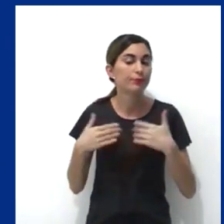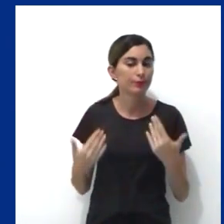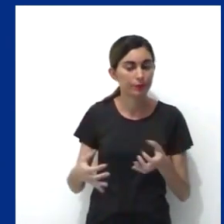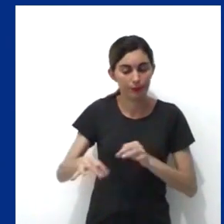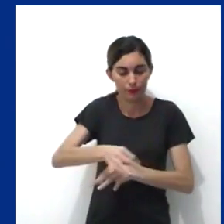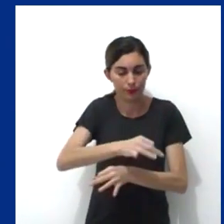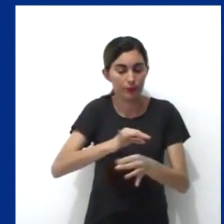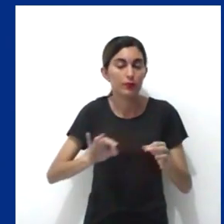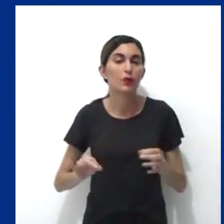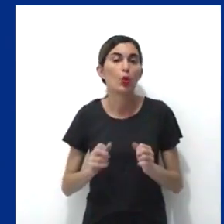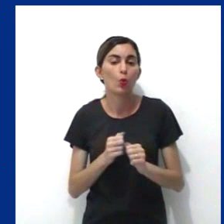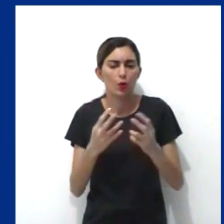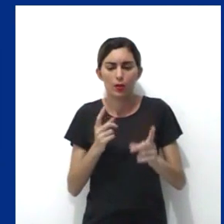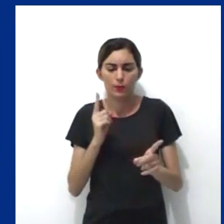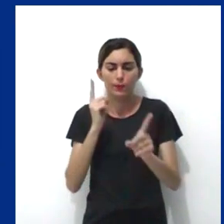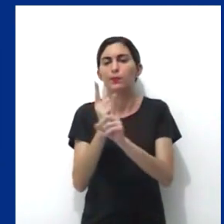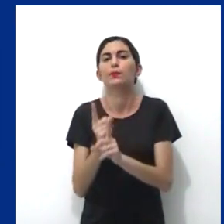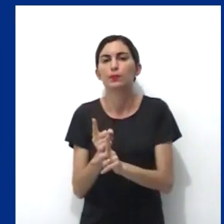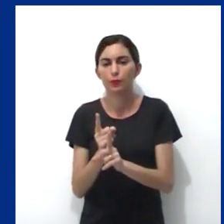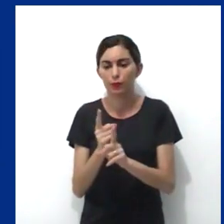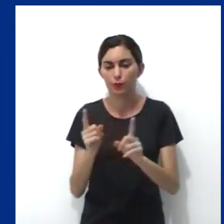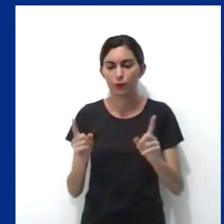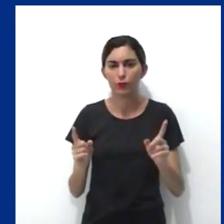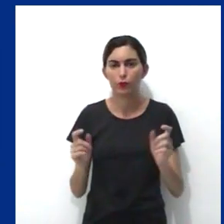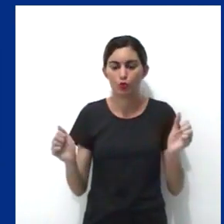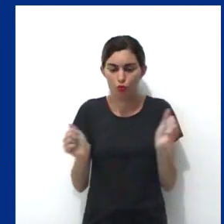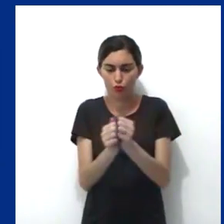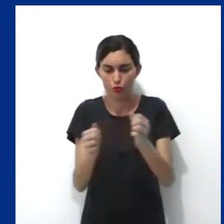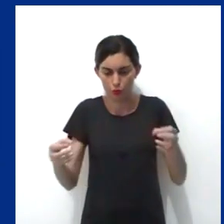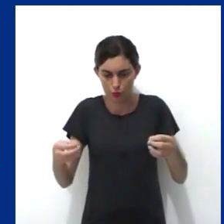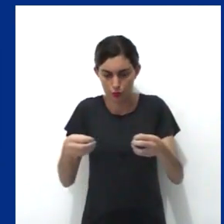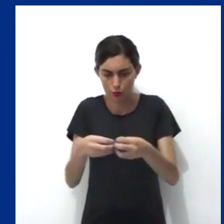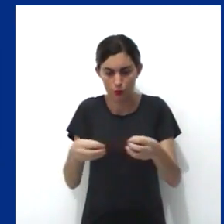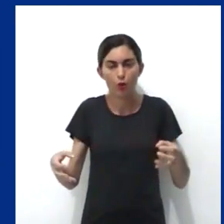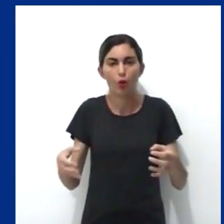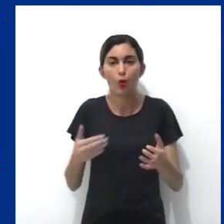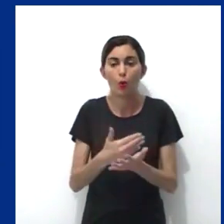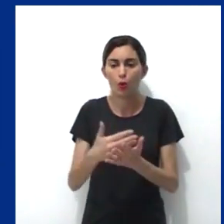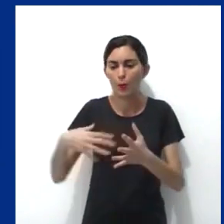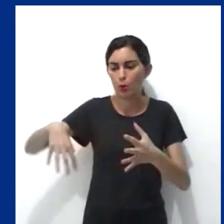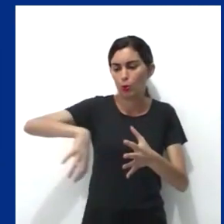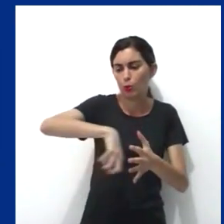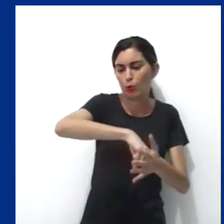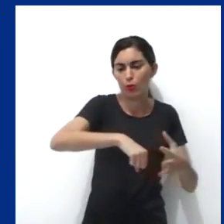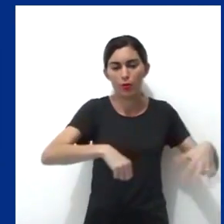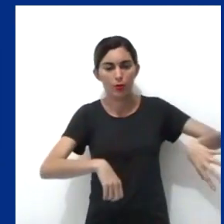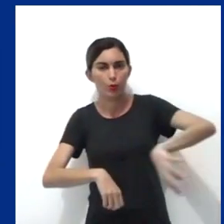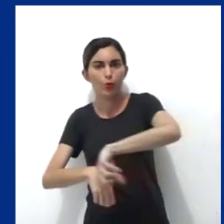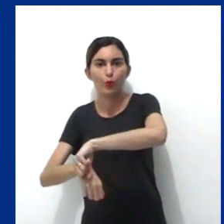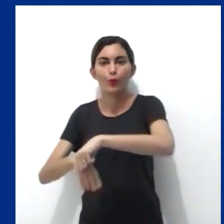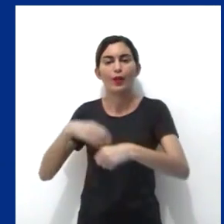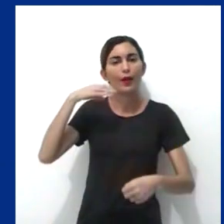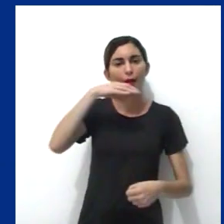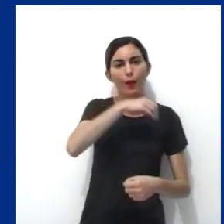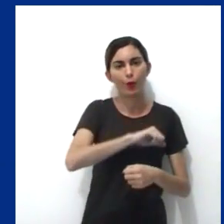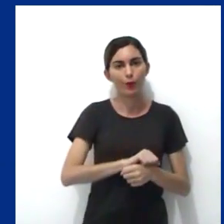dois corpos em contato, um bem mais quente, com a maior agitação das